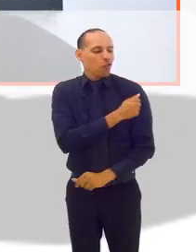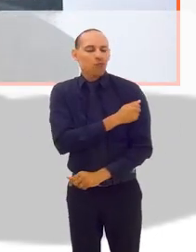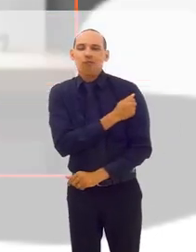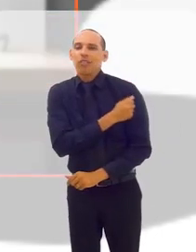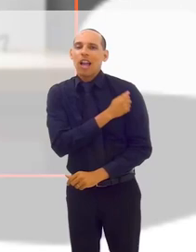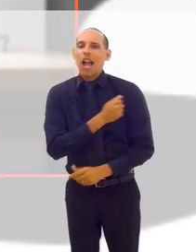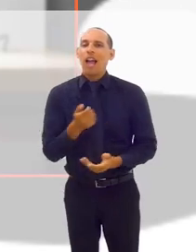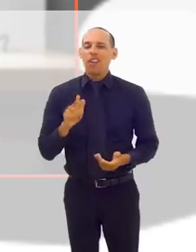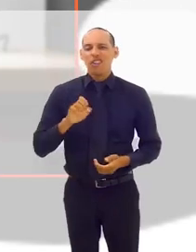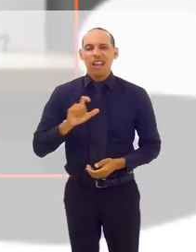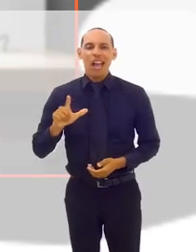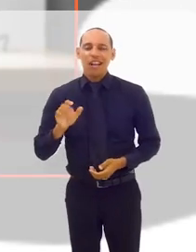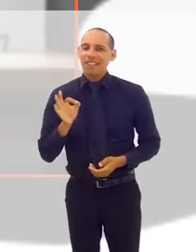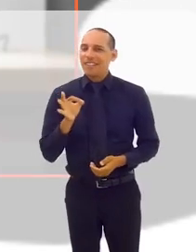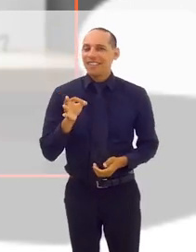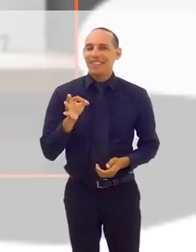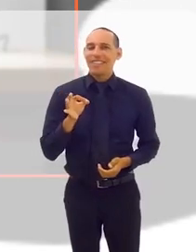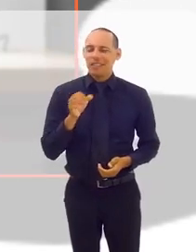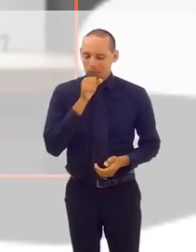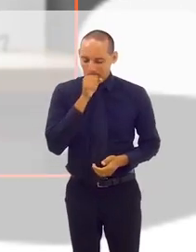Passar álcool gel, né?